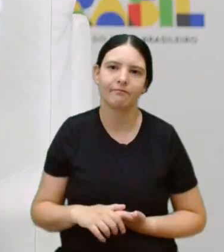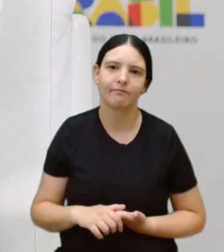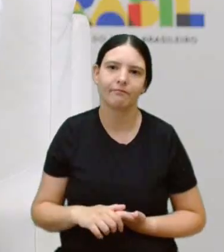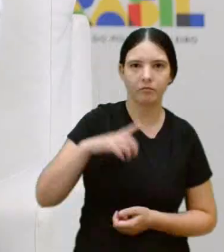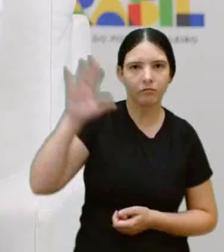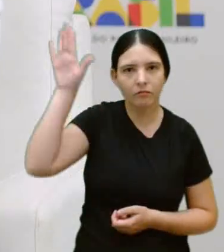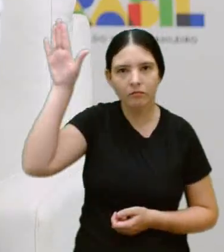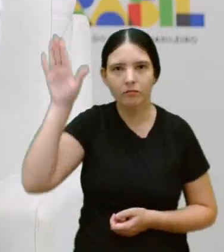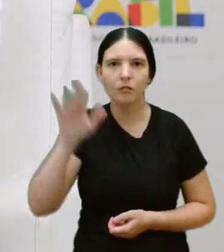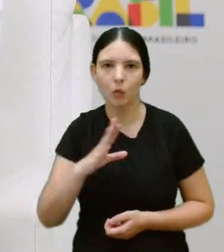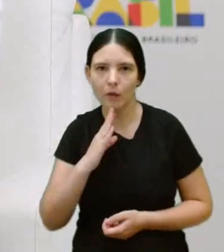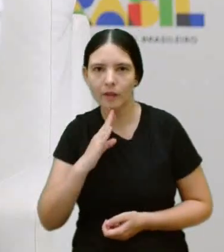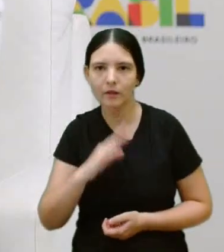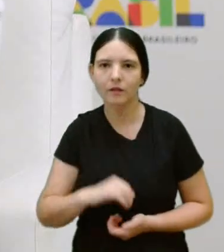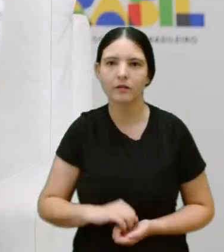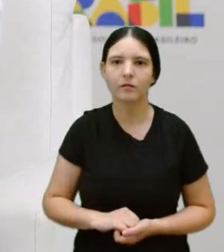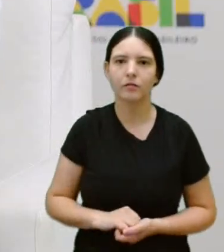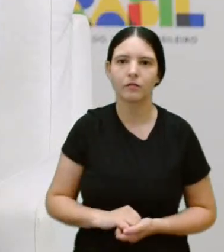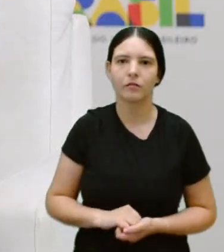na plateia.